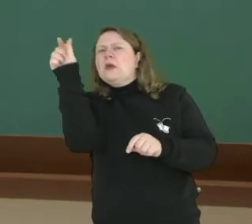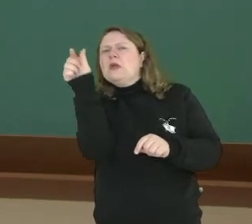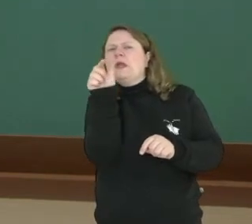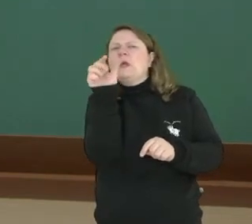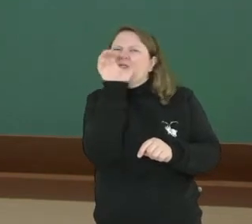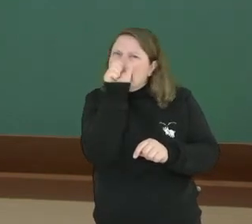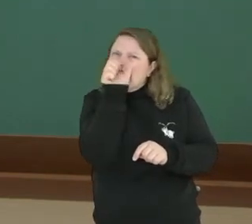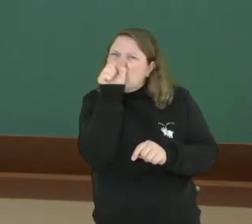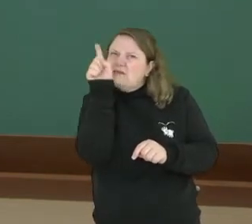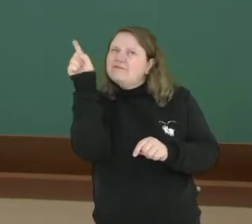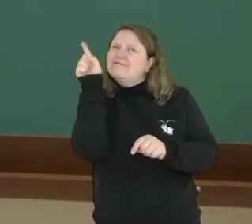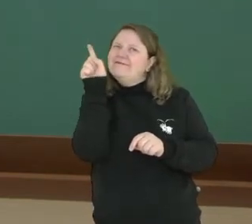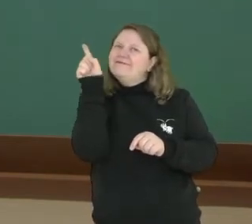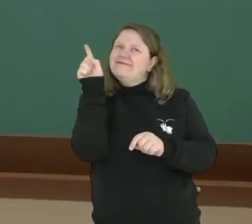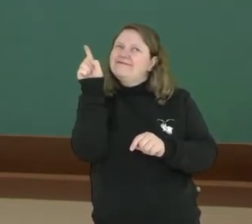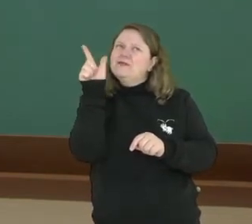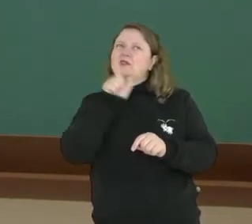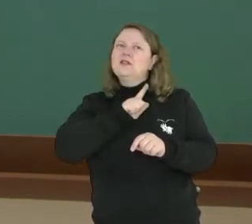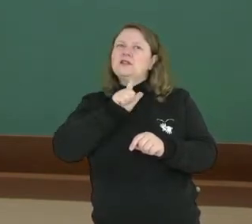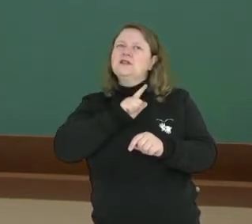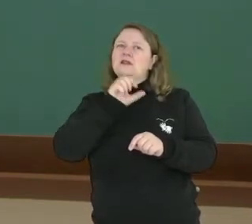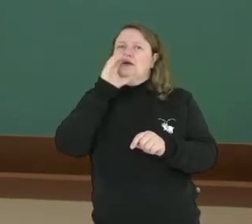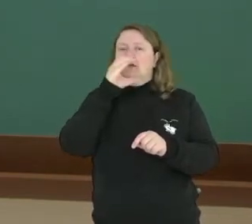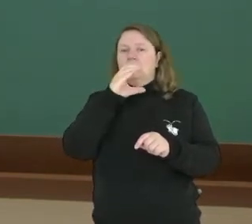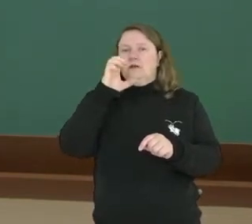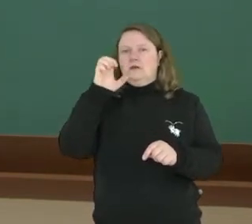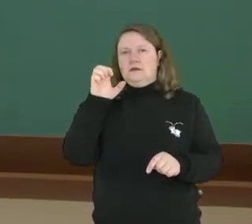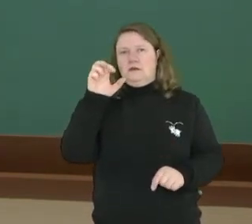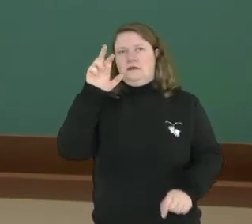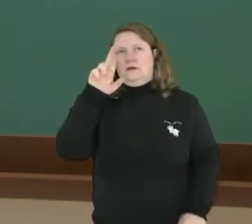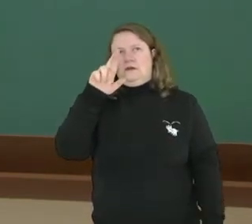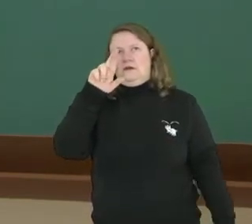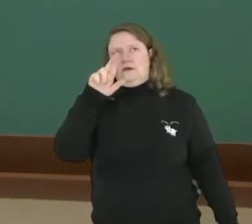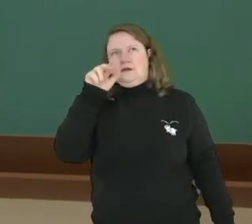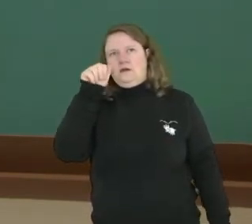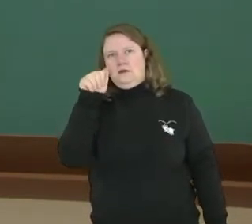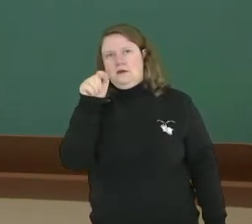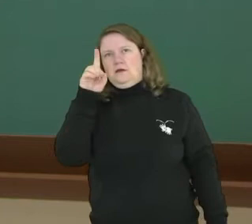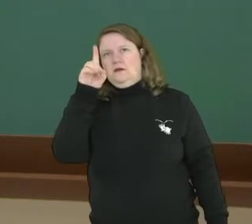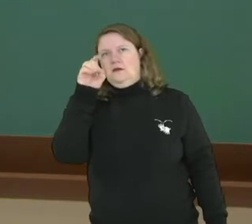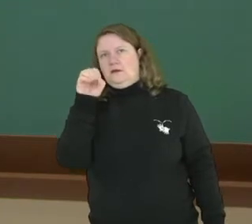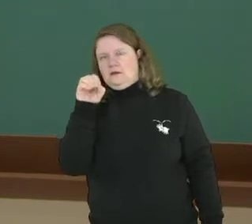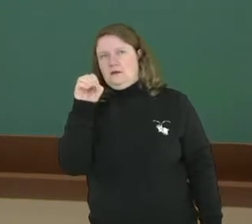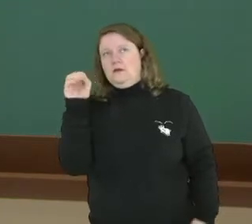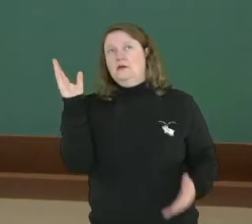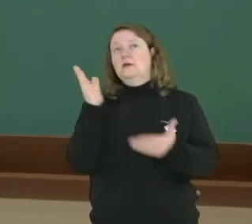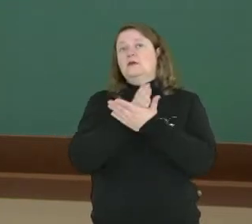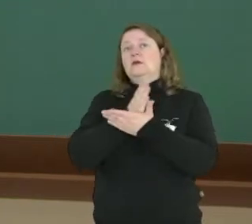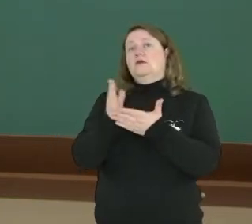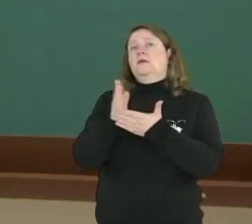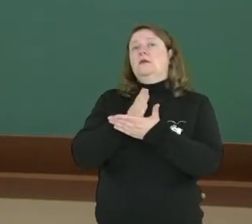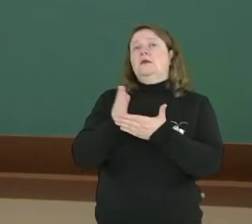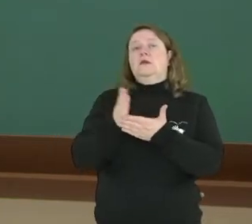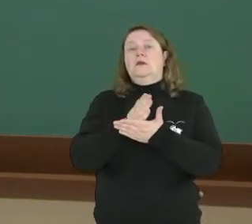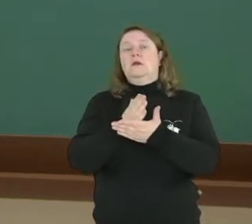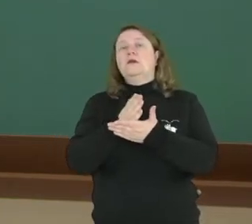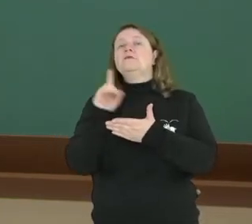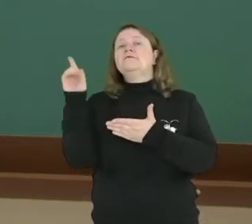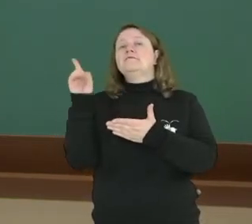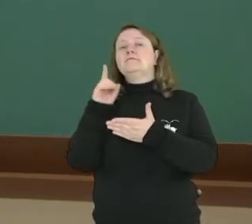na região sul, que é de formação de cerrado. Então, essa é a divisão ali, das